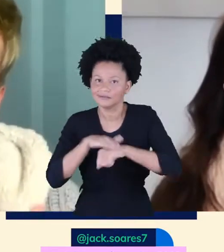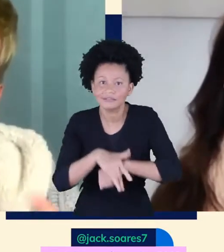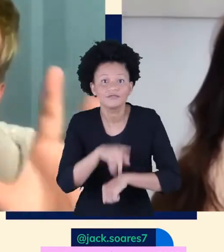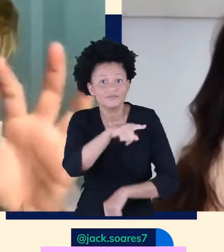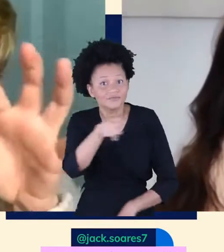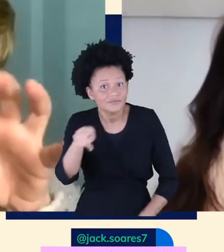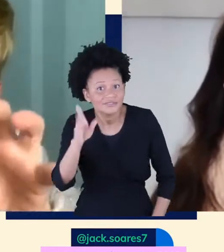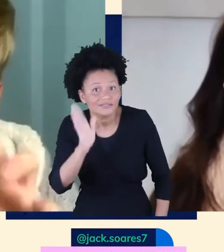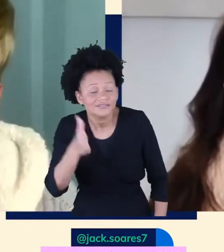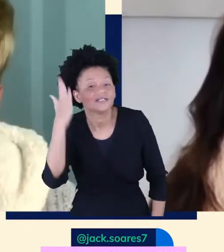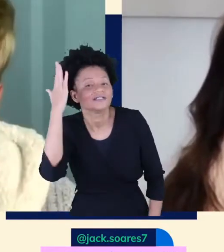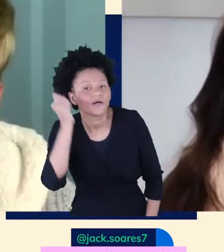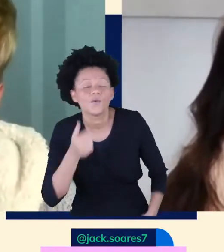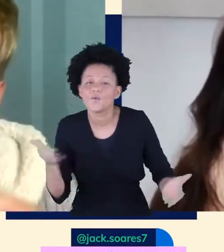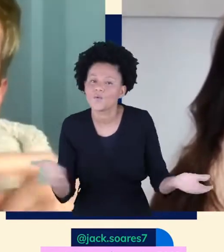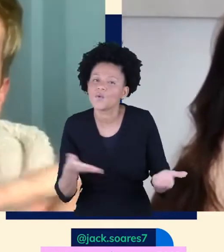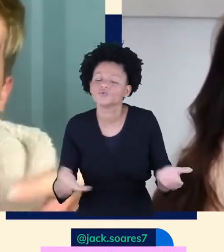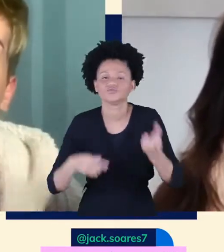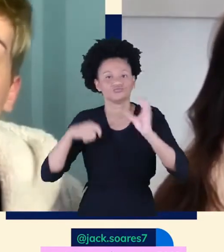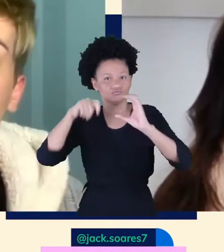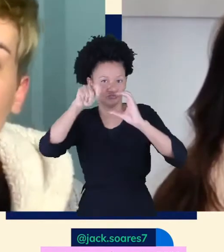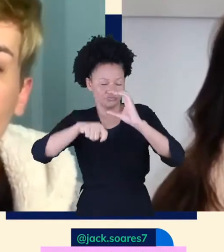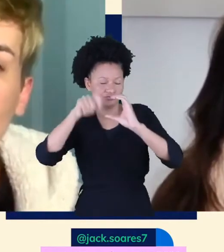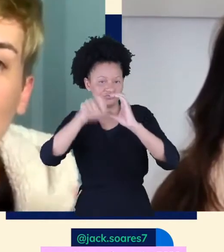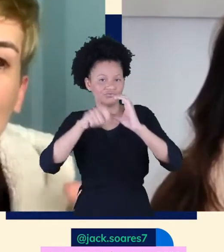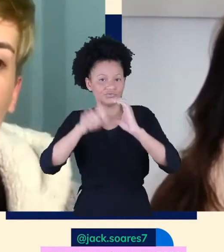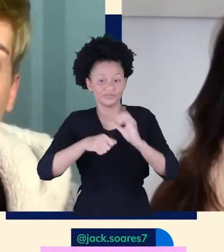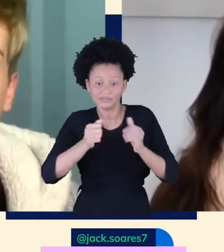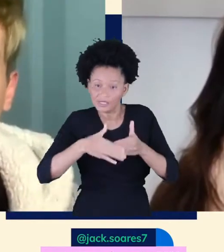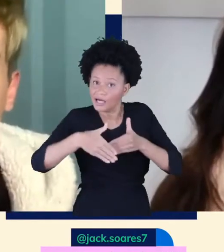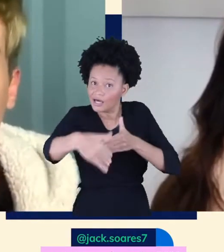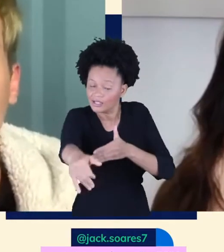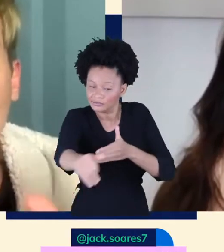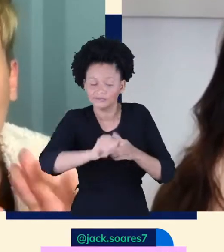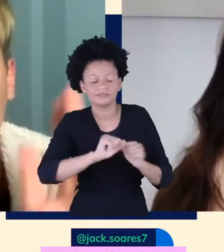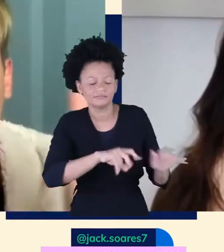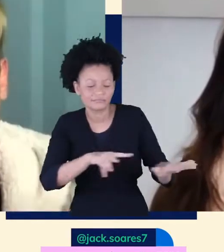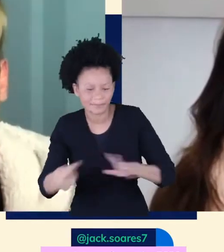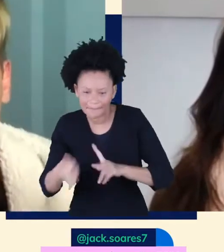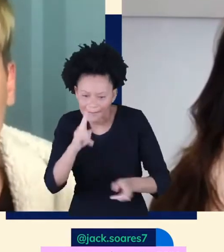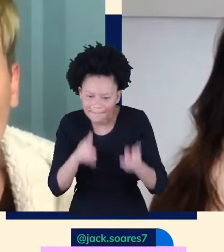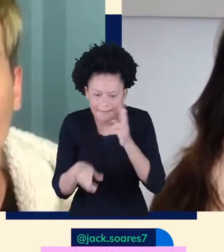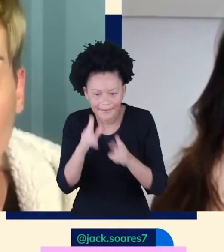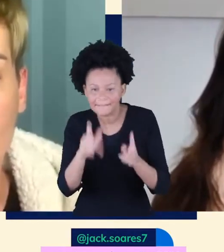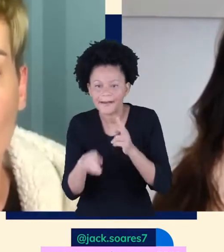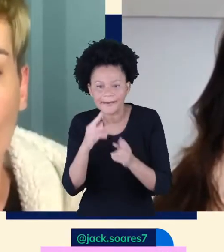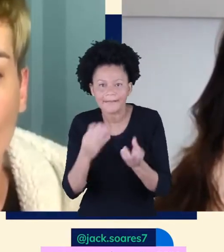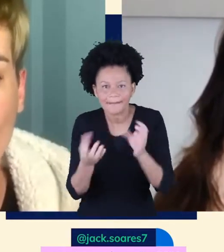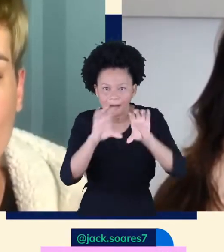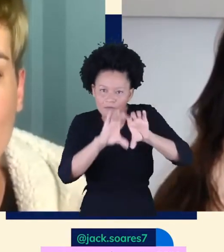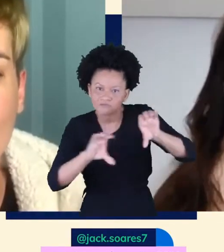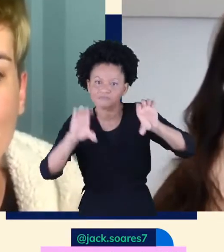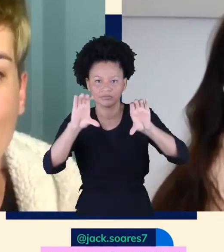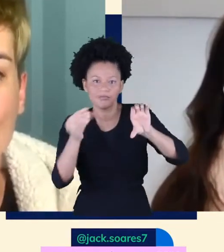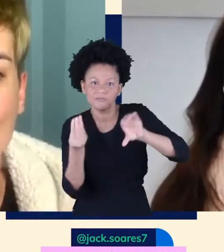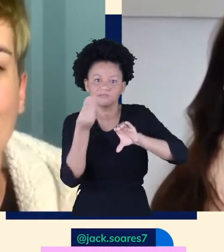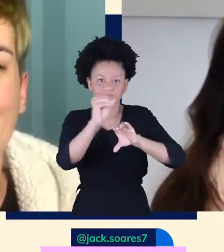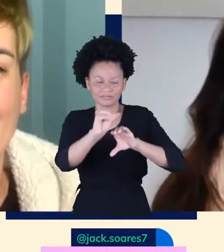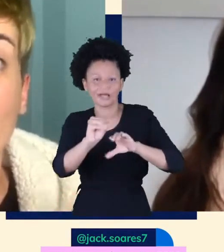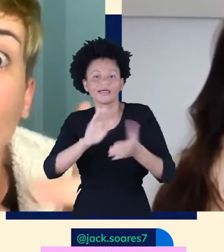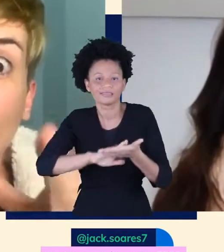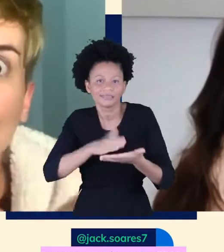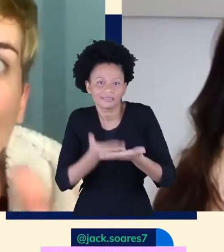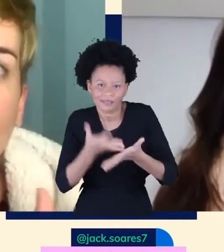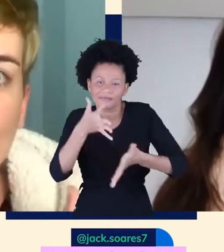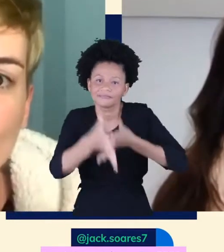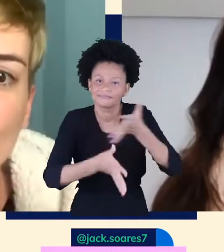já sabem que o vídeo de hoje, ao longo da semana, a gente vai ajeitar ele para poder ir para o YouTube e para o Facebook com acessibilidade.